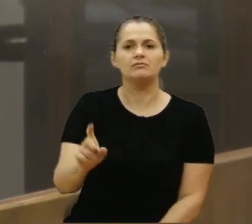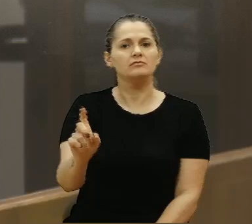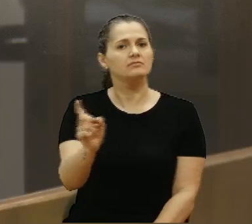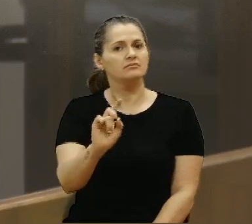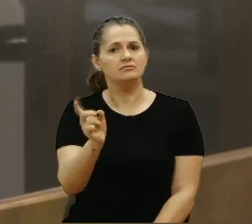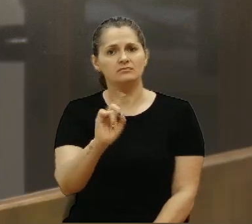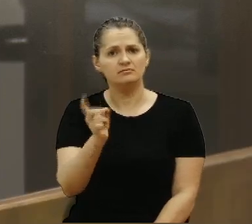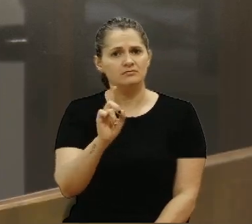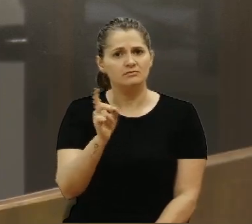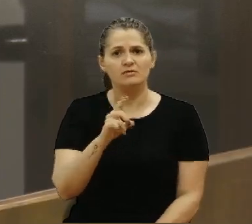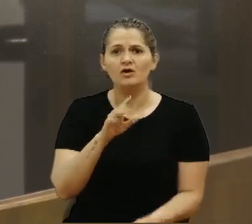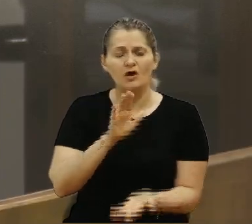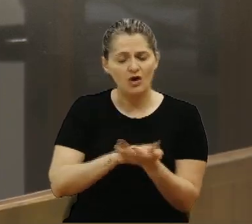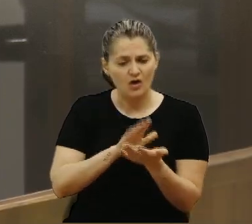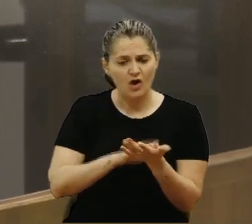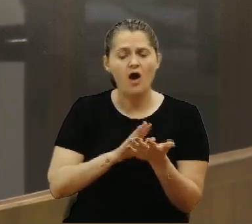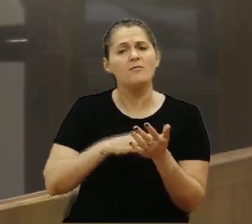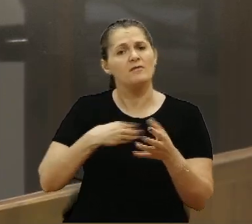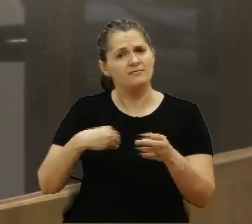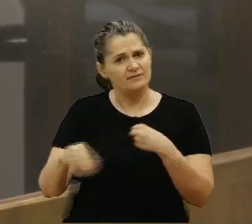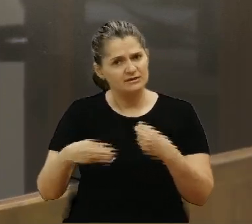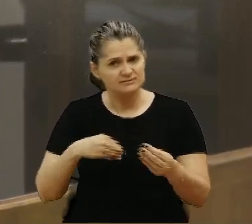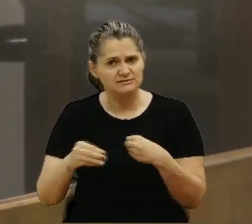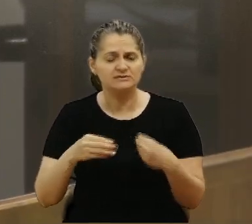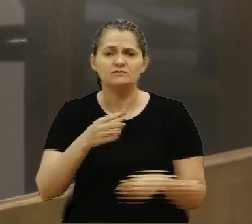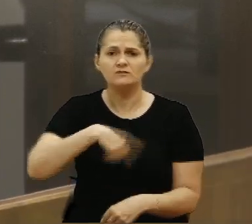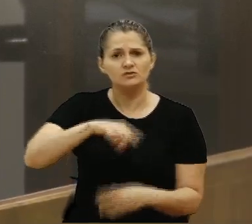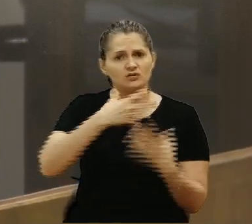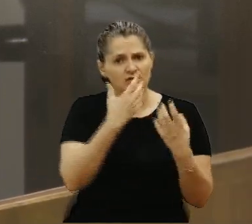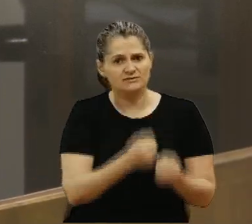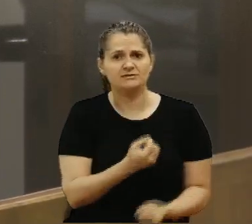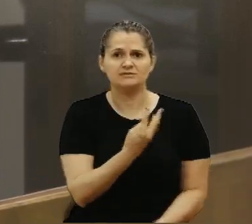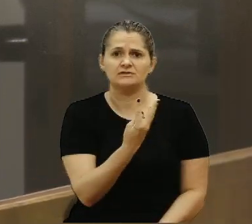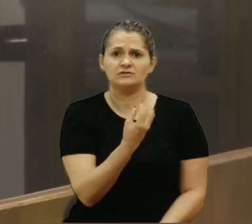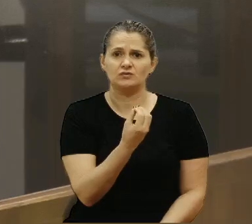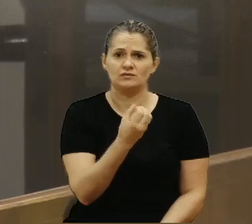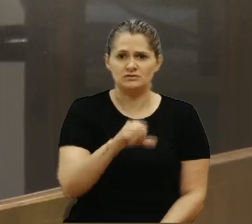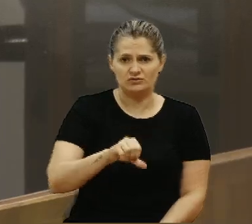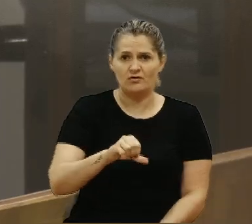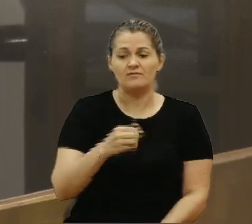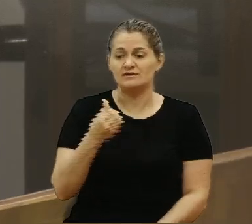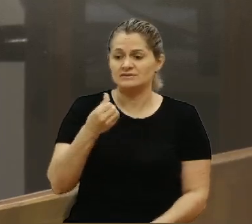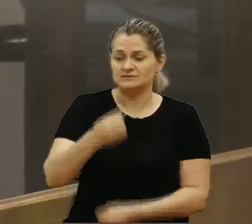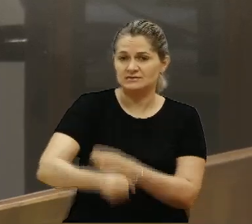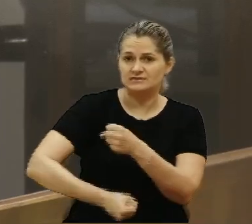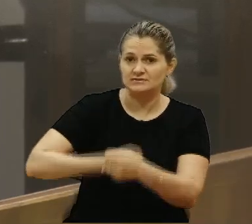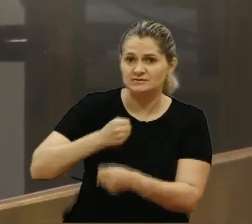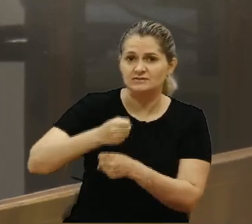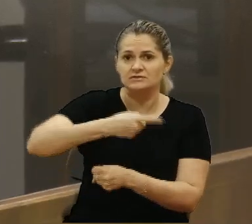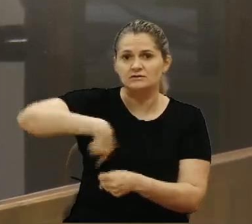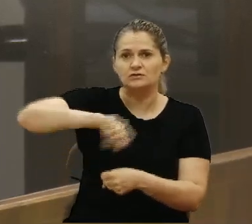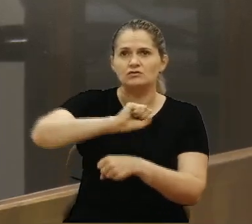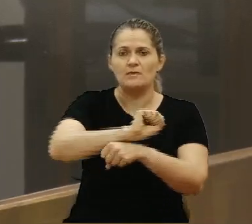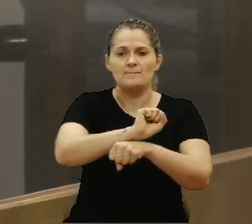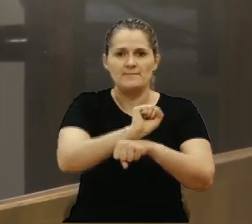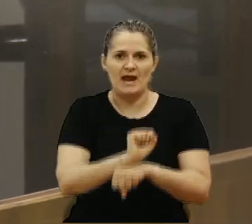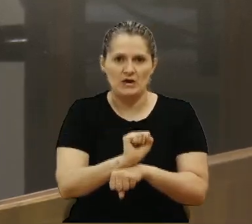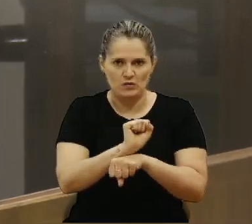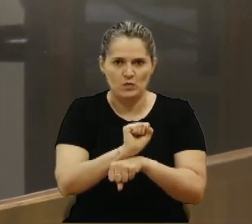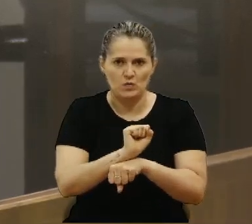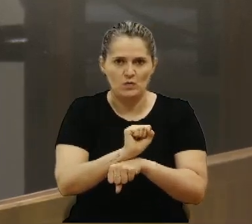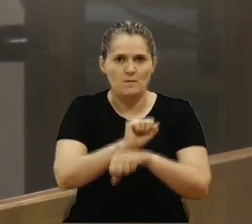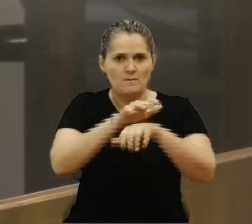que aceitamos a 409 em 6 anos. Então, a gente fez uma paralisação, aceitamos